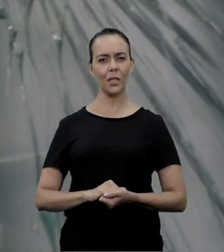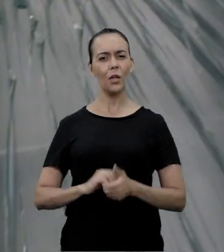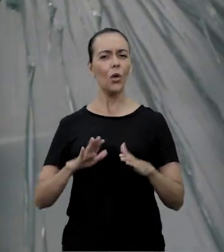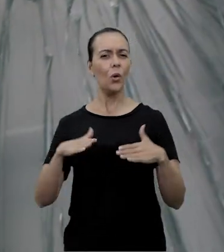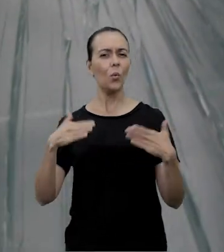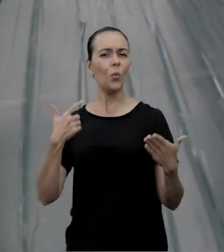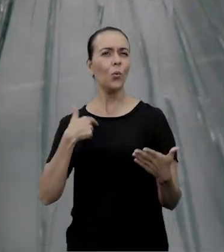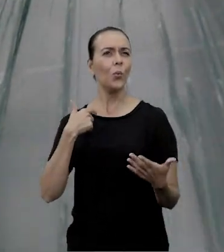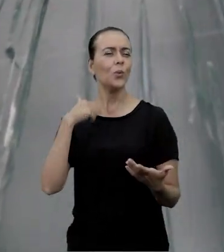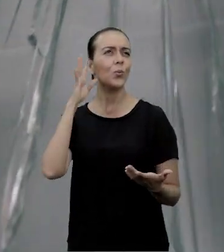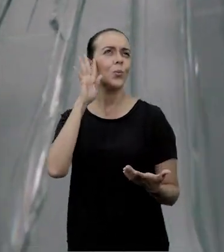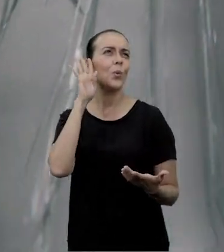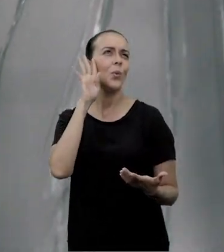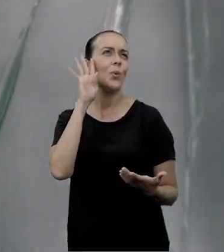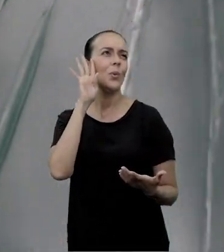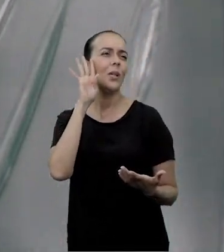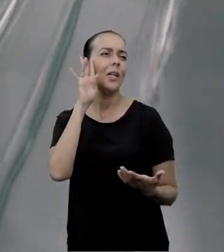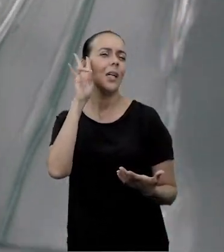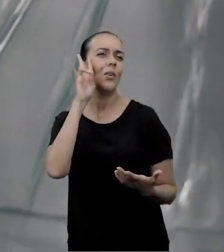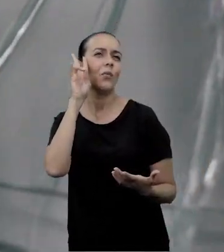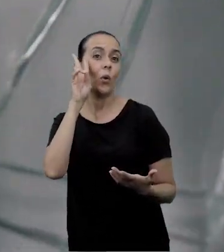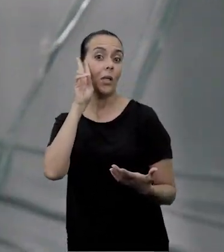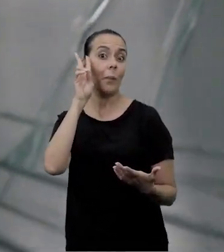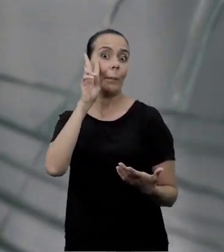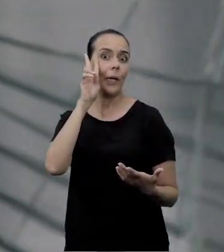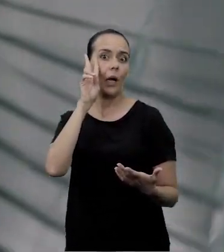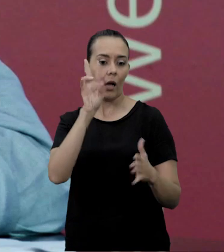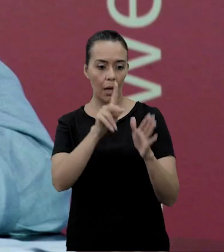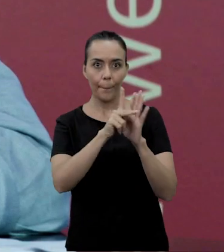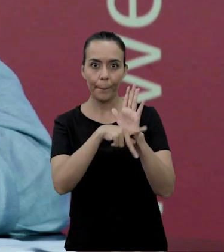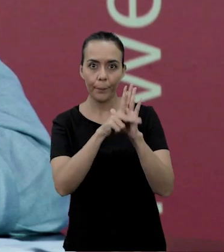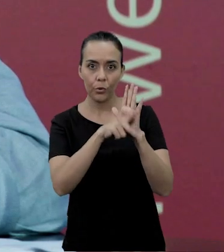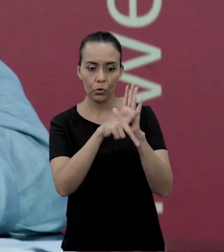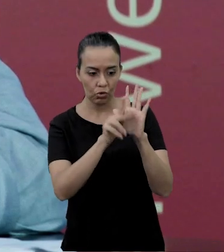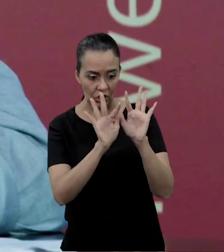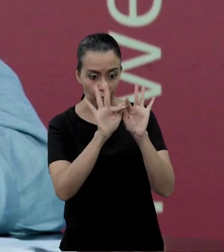Quando eu me lembro que o projeto pode ser terminado a qualquer momento,